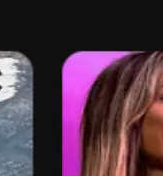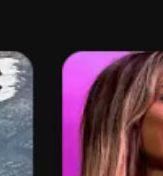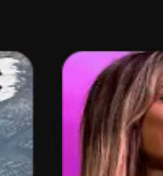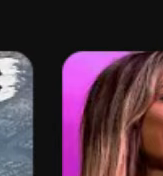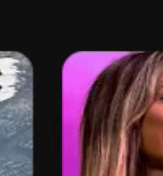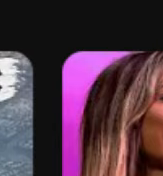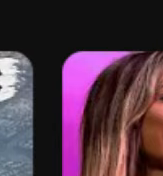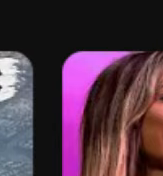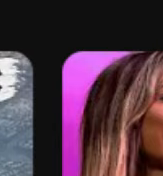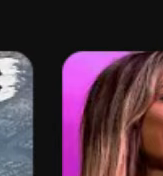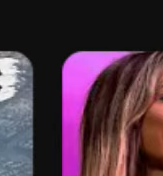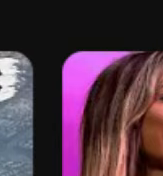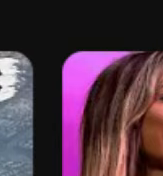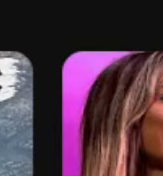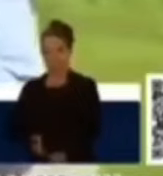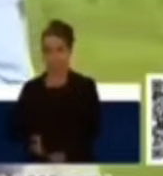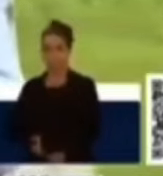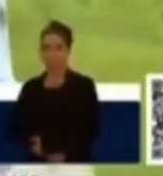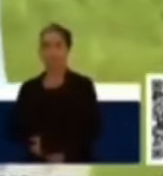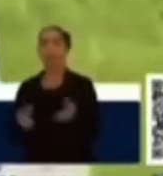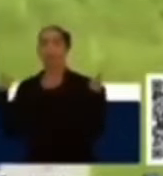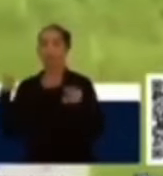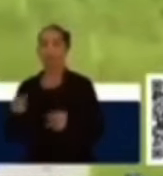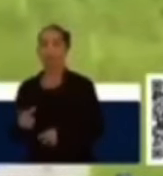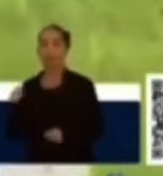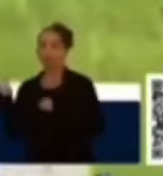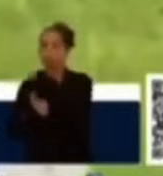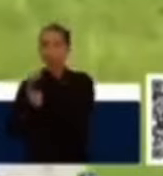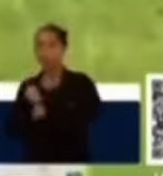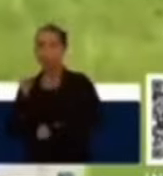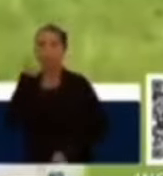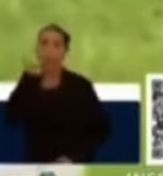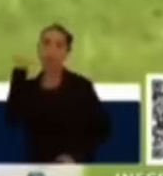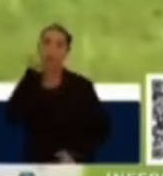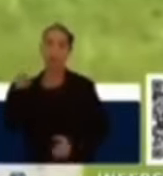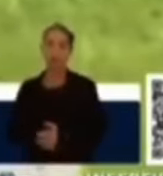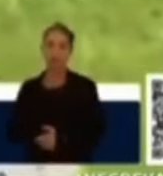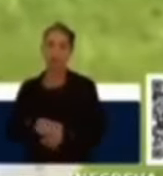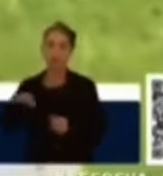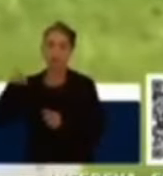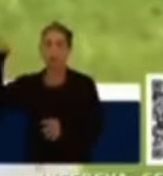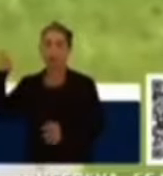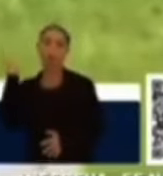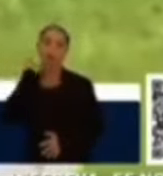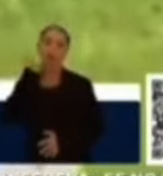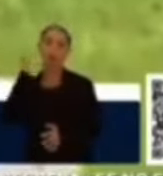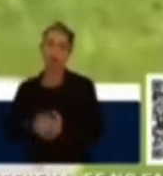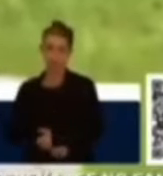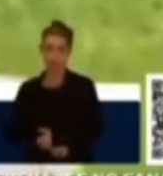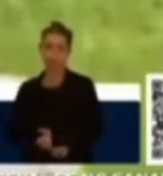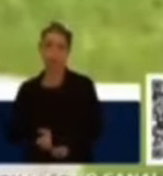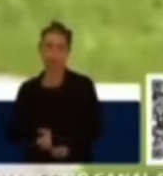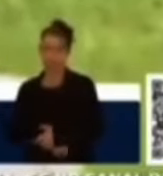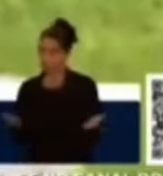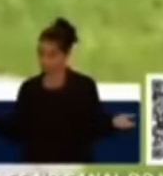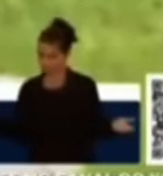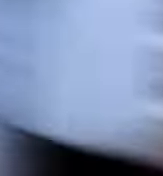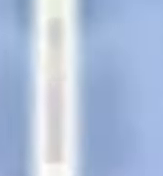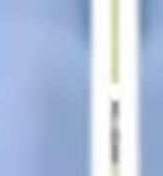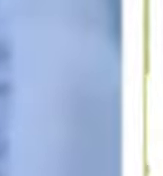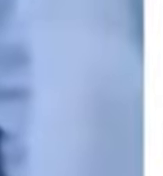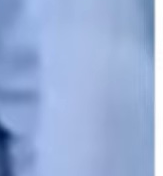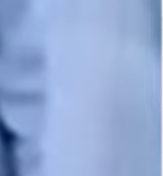igreja? Porque essas igrejas assim neopentecostais é mais ou menos dessa forma, né? O Valdemiro, que era da Igreja Universal, muitos anos